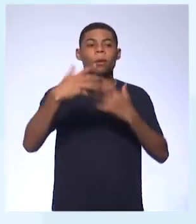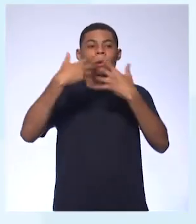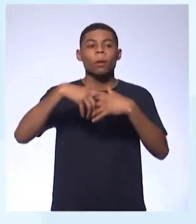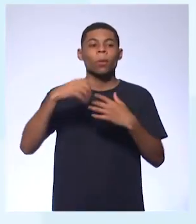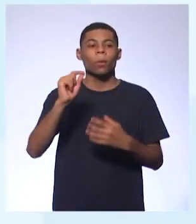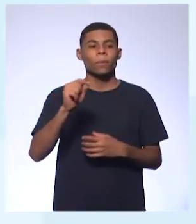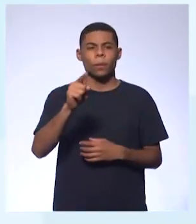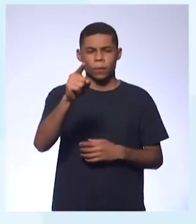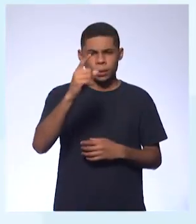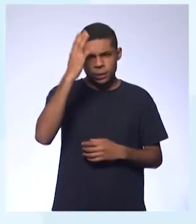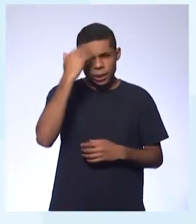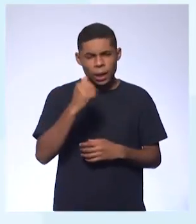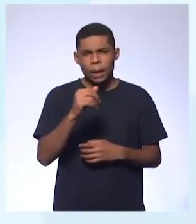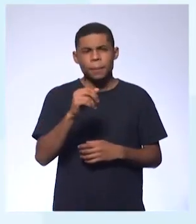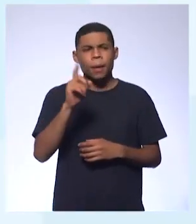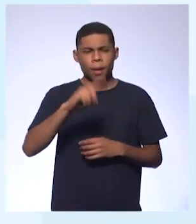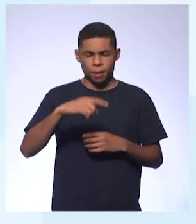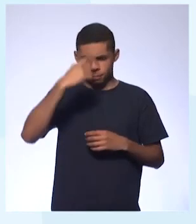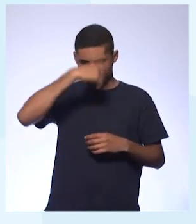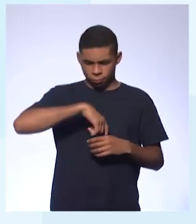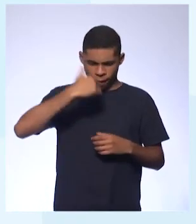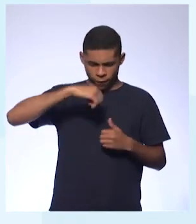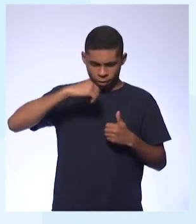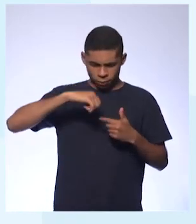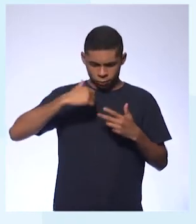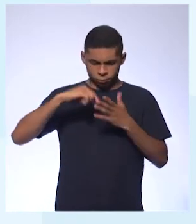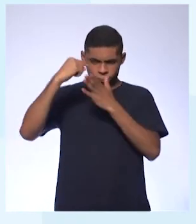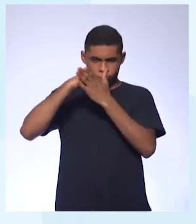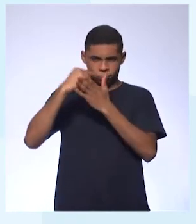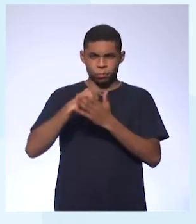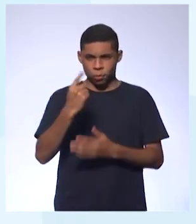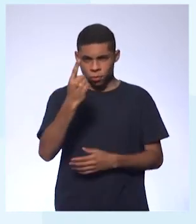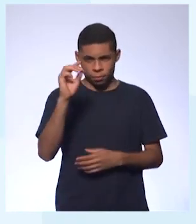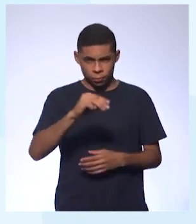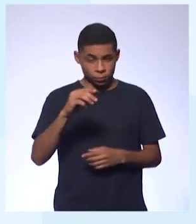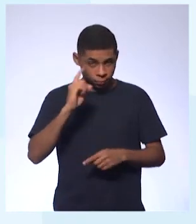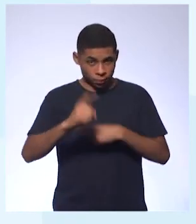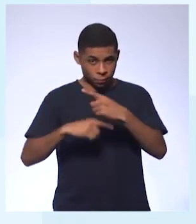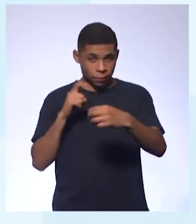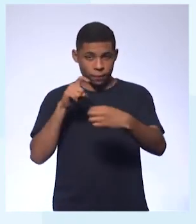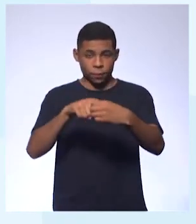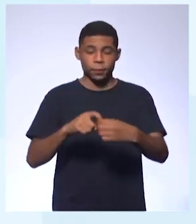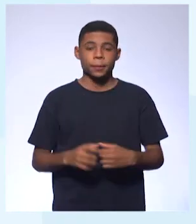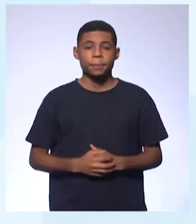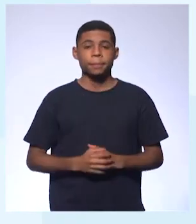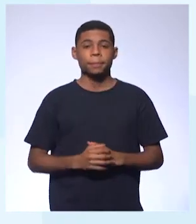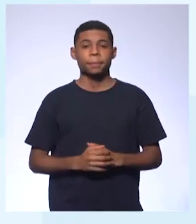Você sabe o que é autoavaliação? Então, 1 minuto e nós já voltamos.